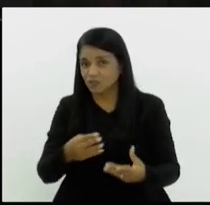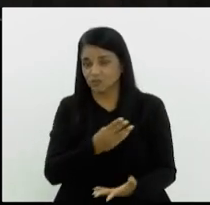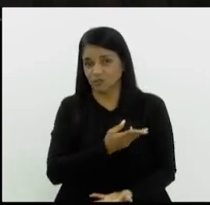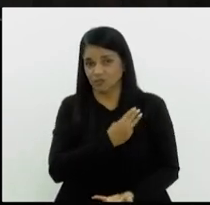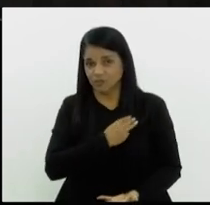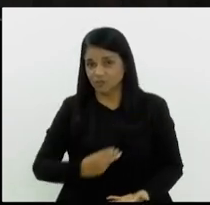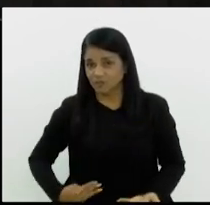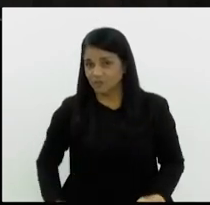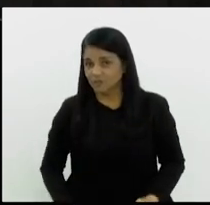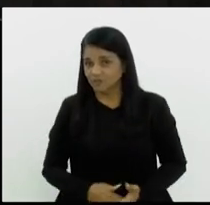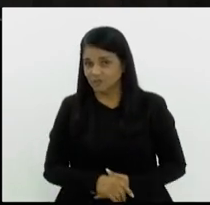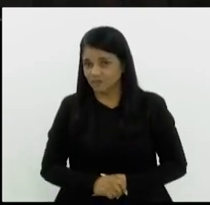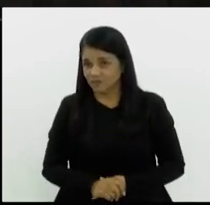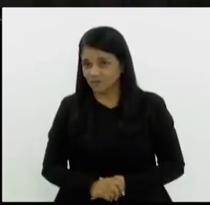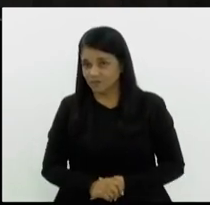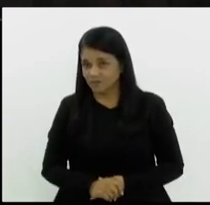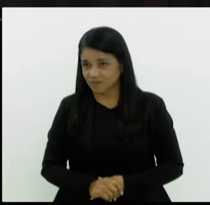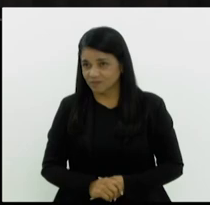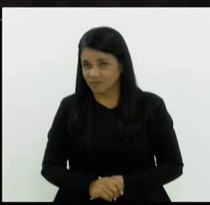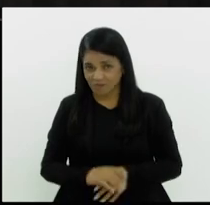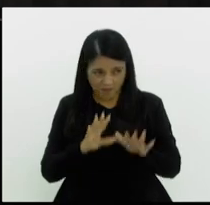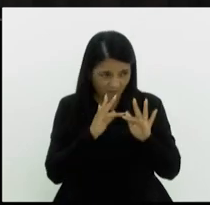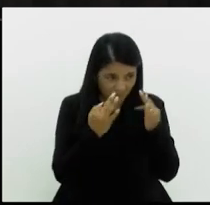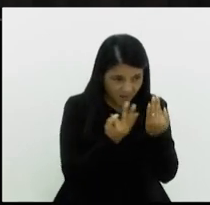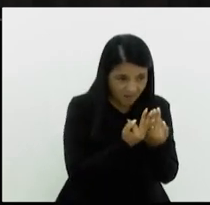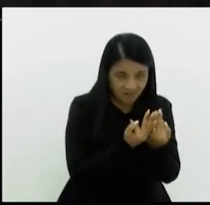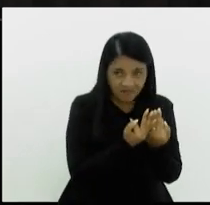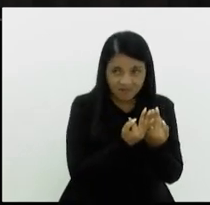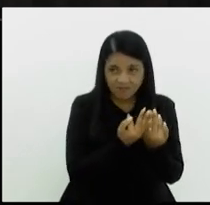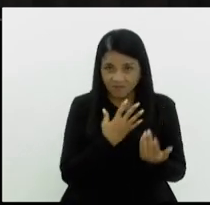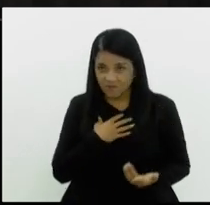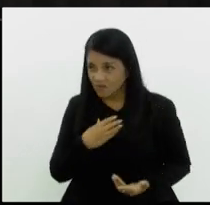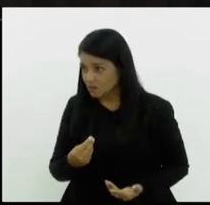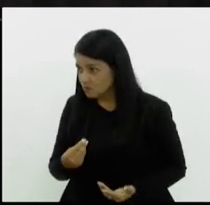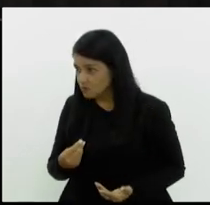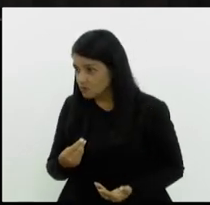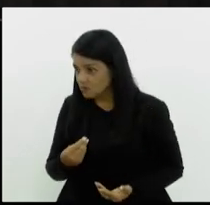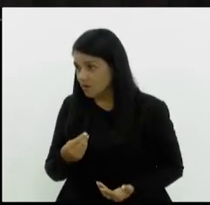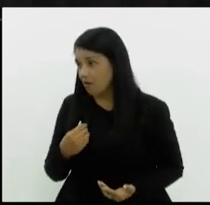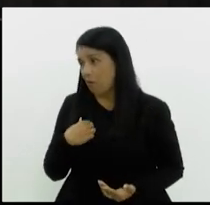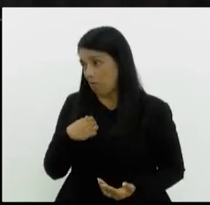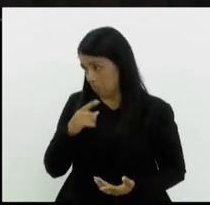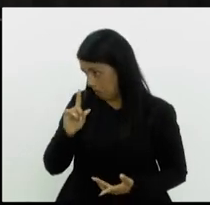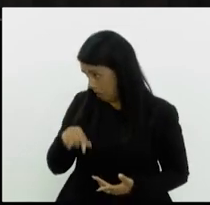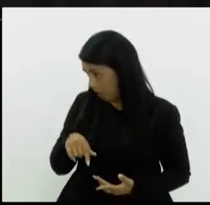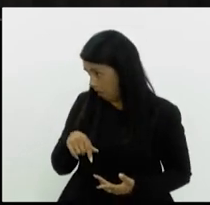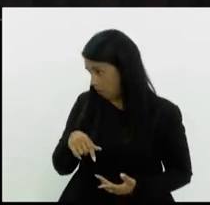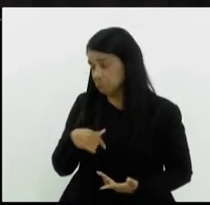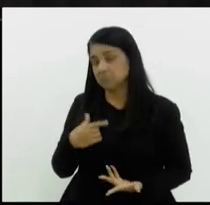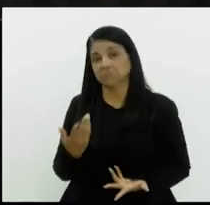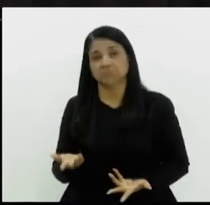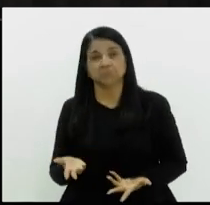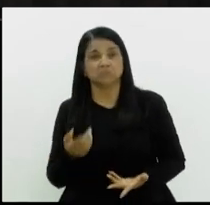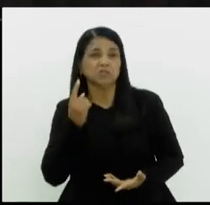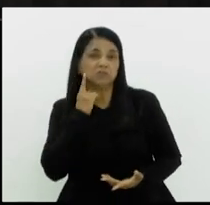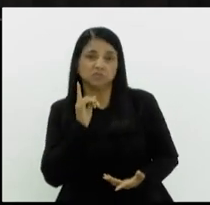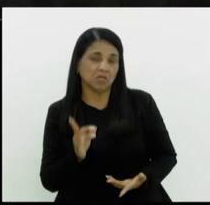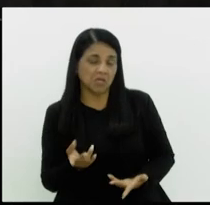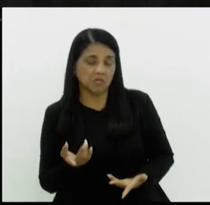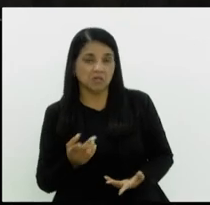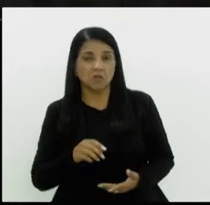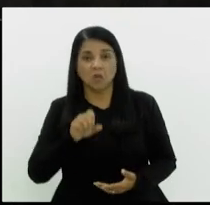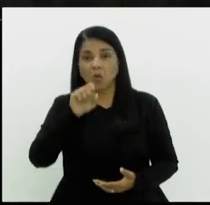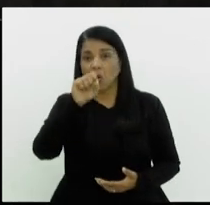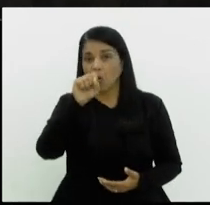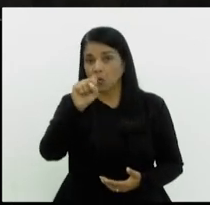Hein? Ah, você acha que é para a família? Para os filhos? É? Ah, não sei. 8 carros